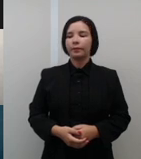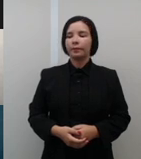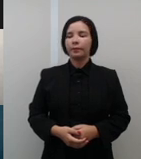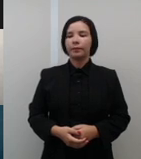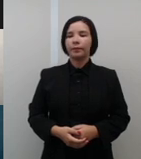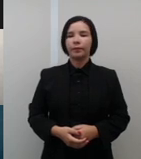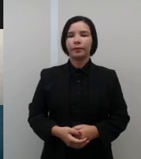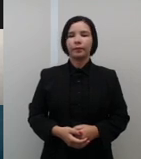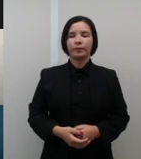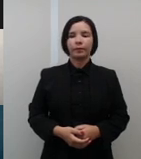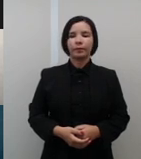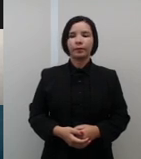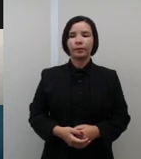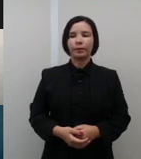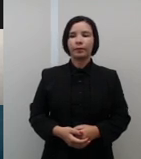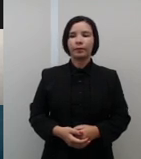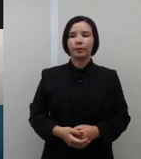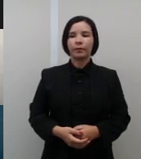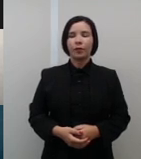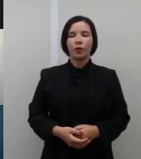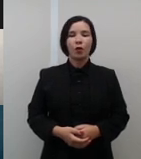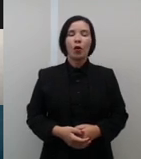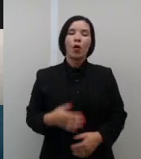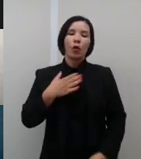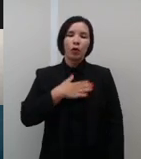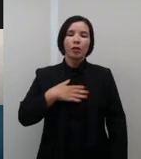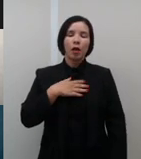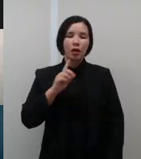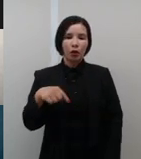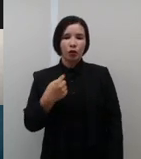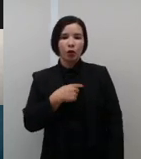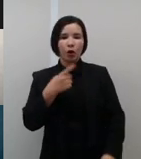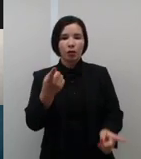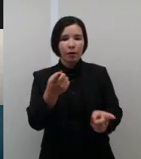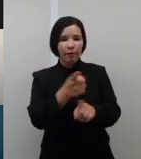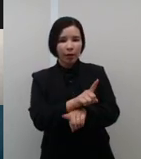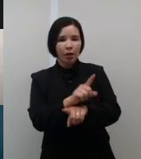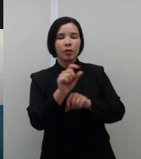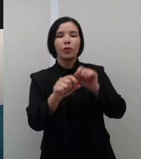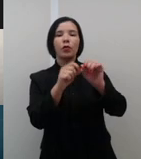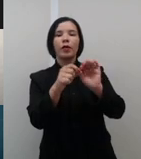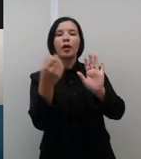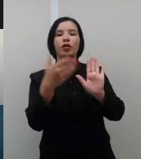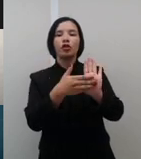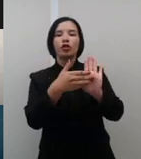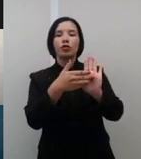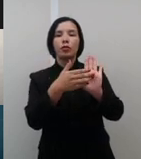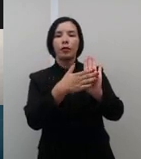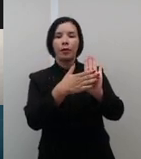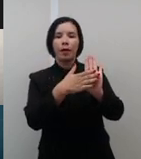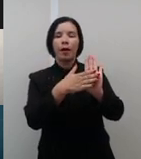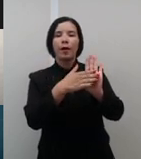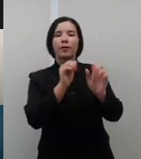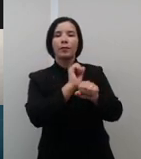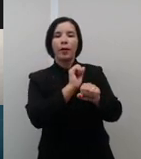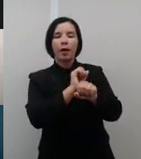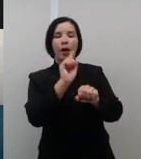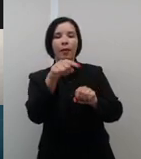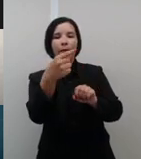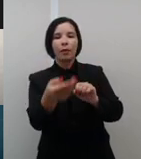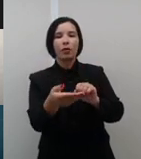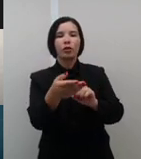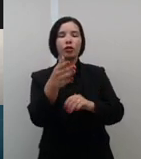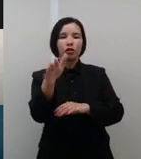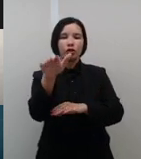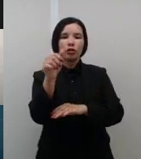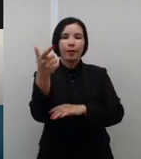Colegas, gostariam que nós invertêssemos, se fôssemos para o próximo, para retornar a este em seguida, que o advogado está com alguma dificuldade para se